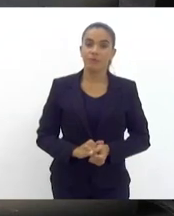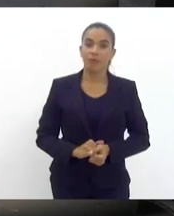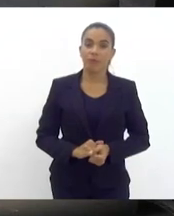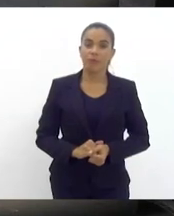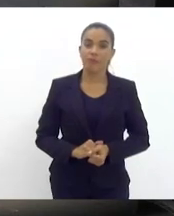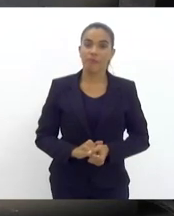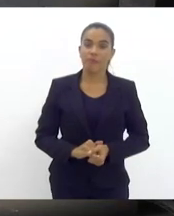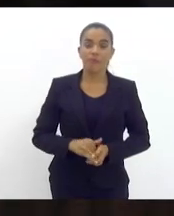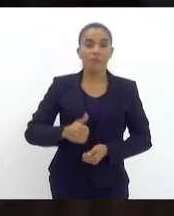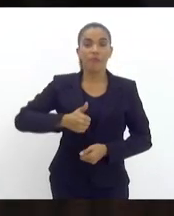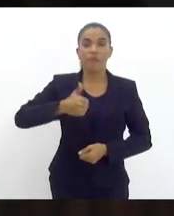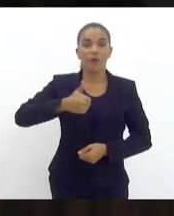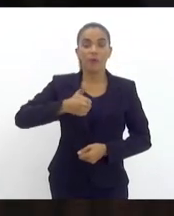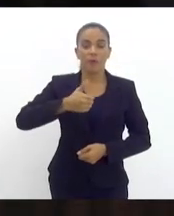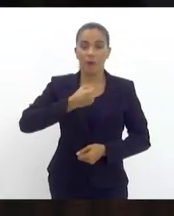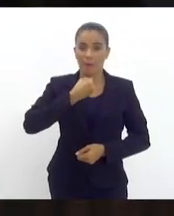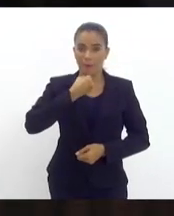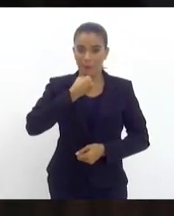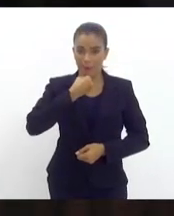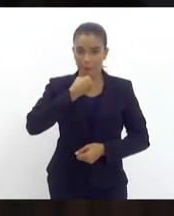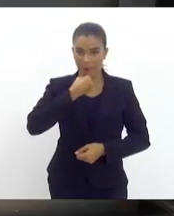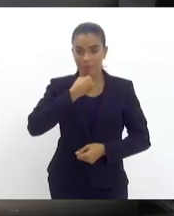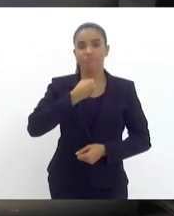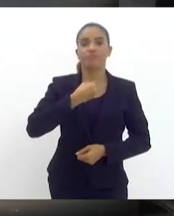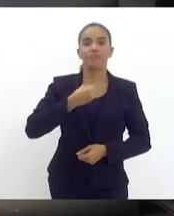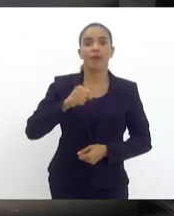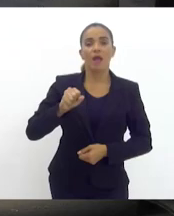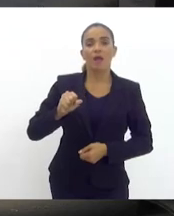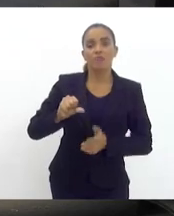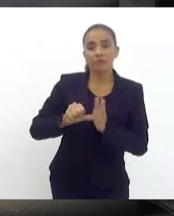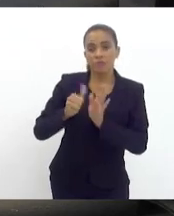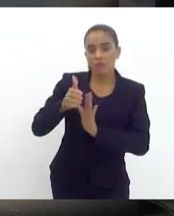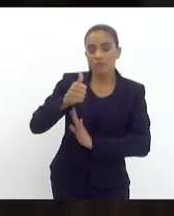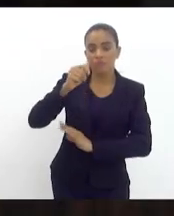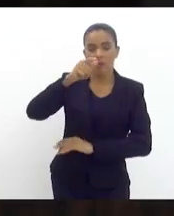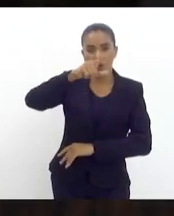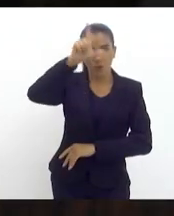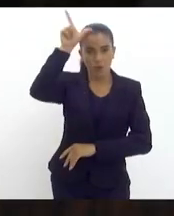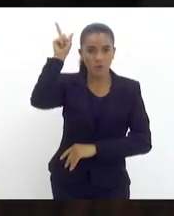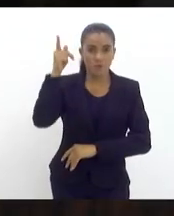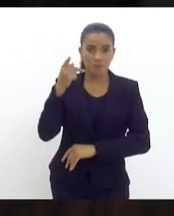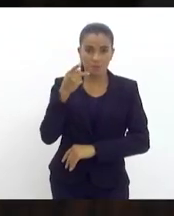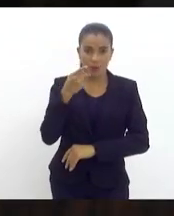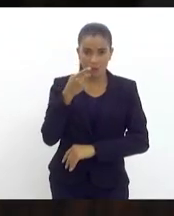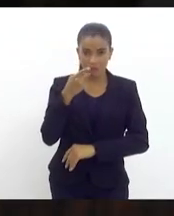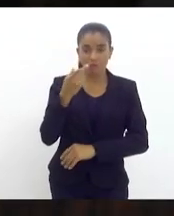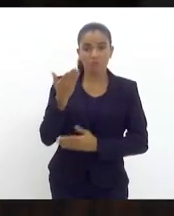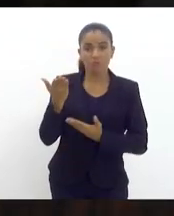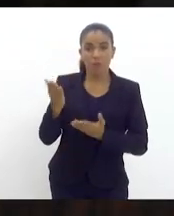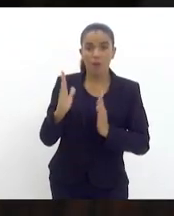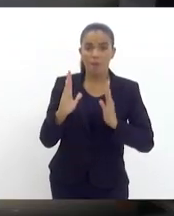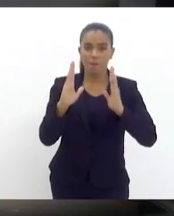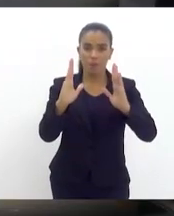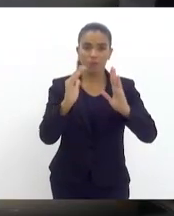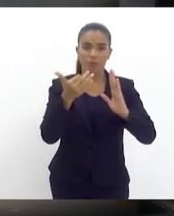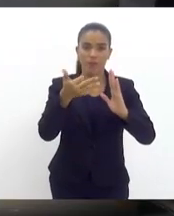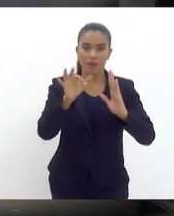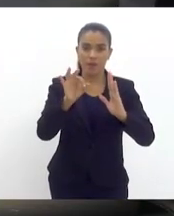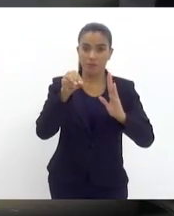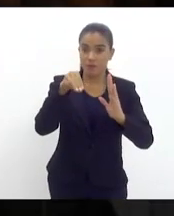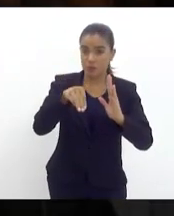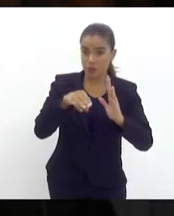primeiro era do escrito Deputado Luiz Paulo vossa excelência se dispõe de 10 minutos